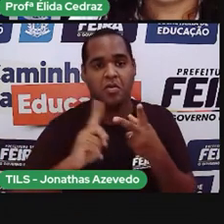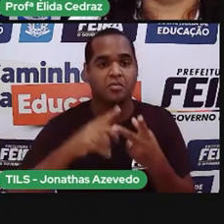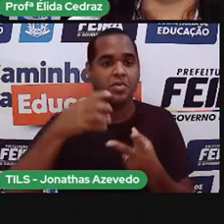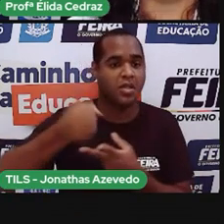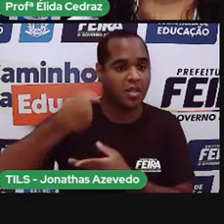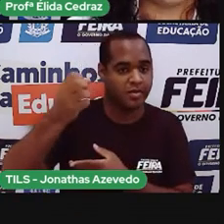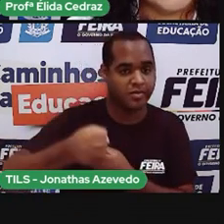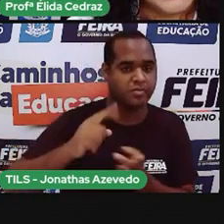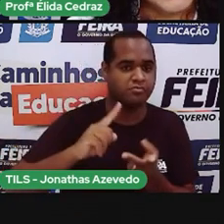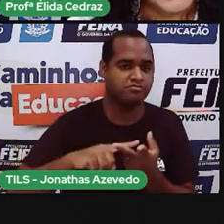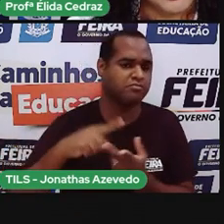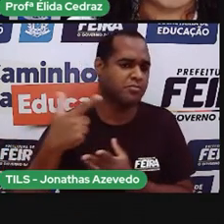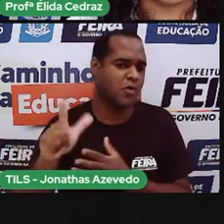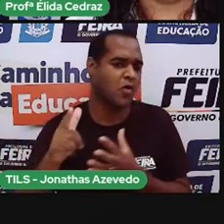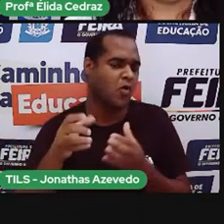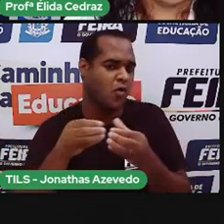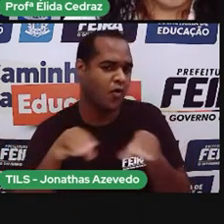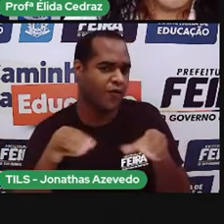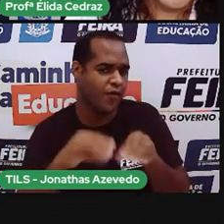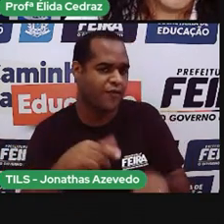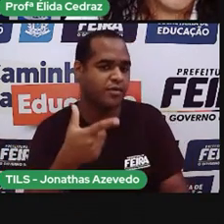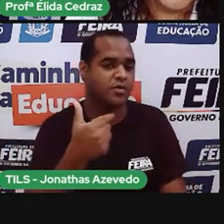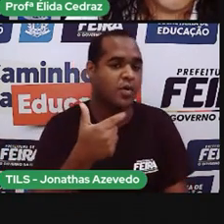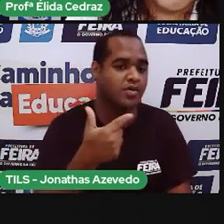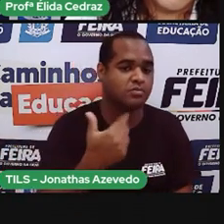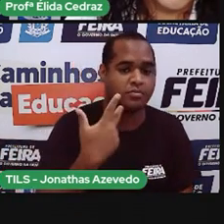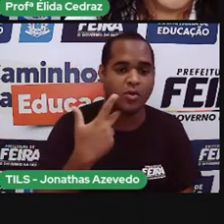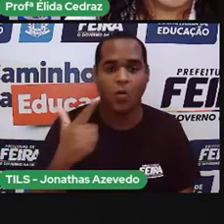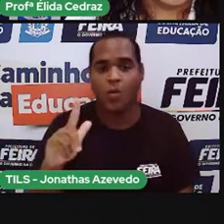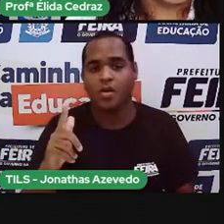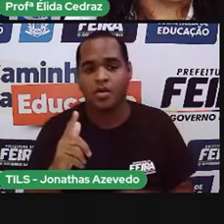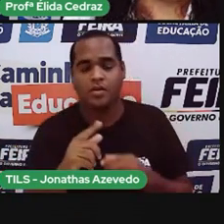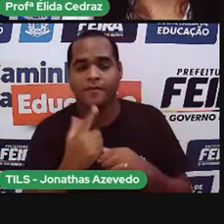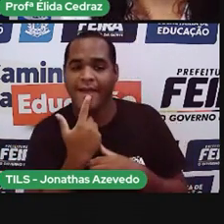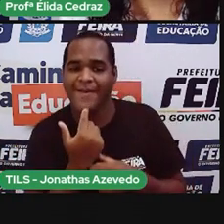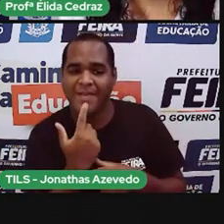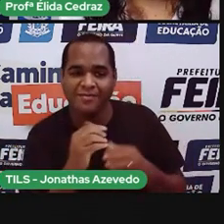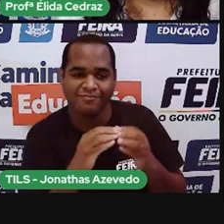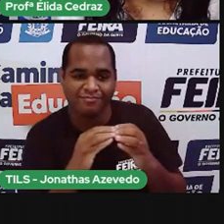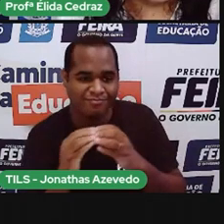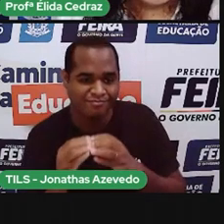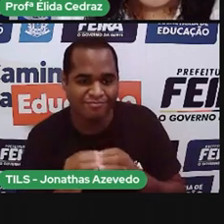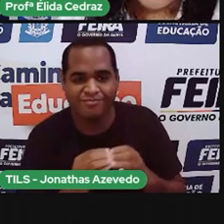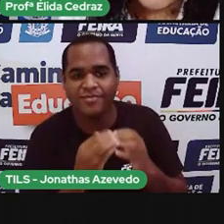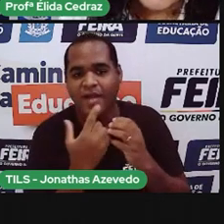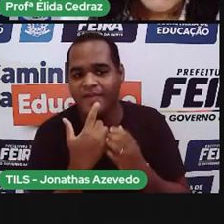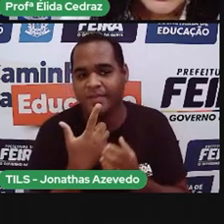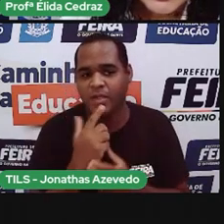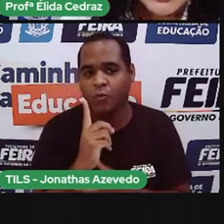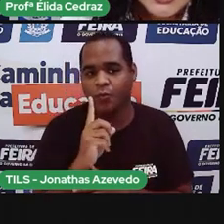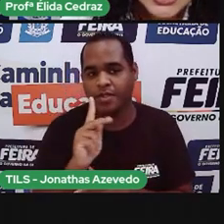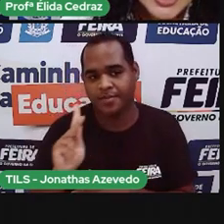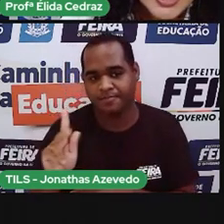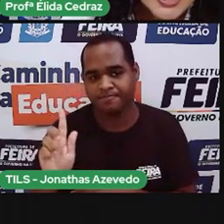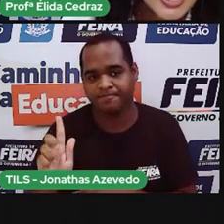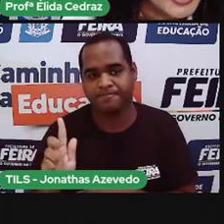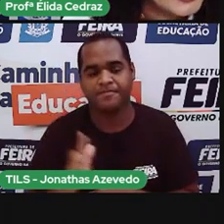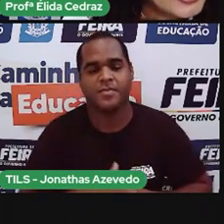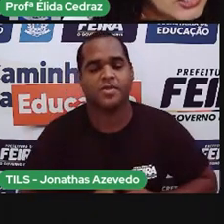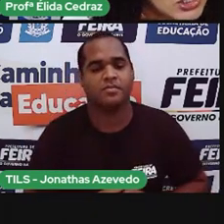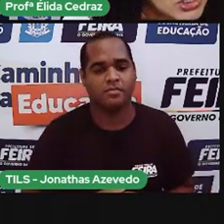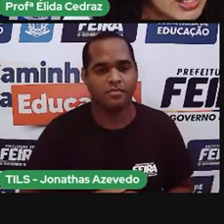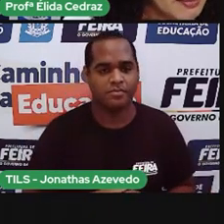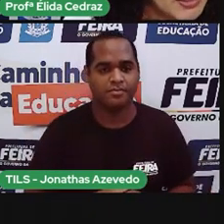leite, 1 dúzia de ovos e 1 quilo de tomate. Na primeira coluna está